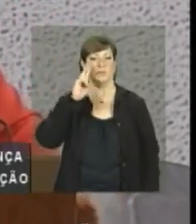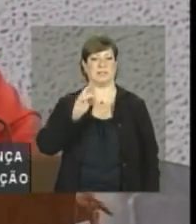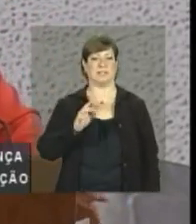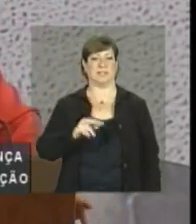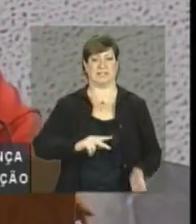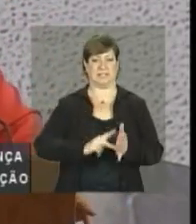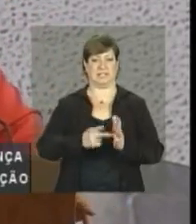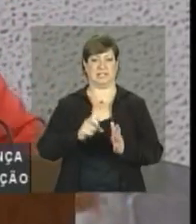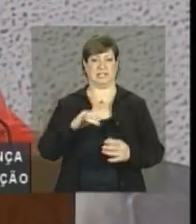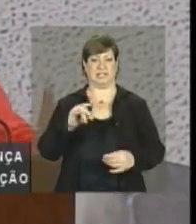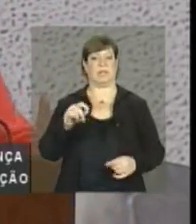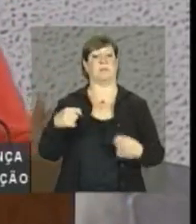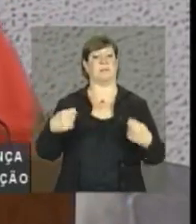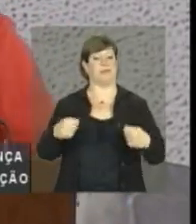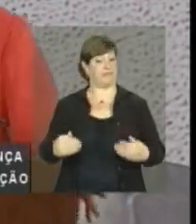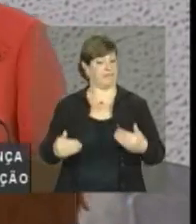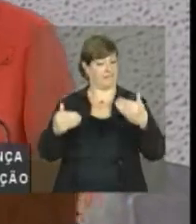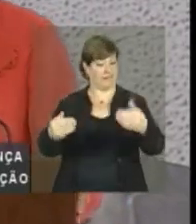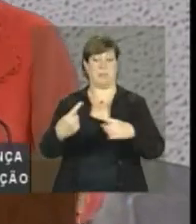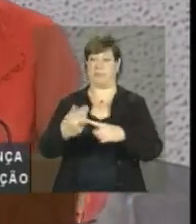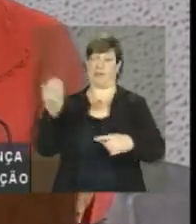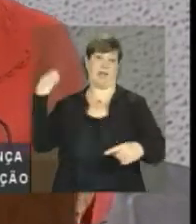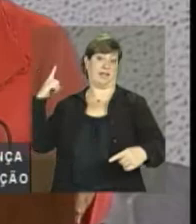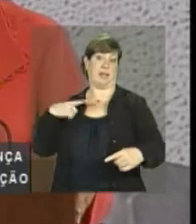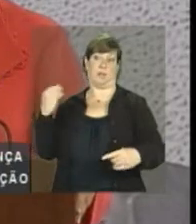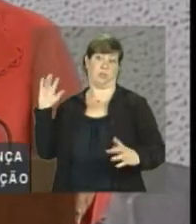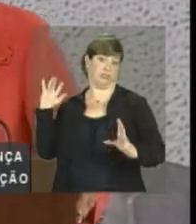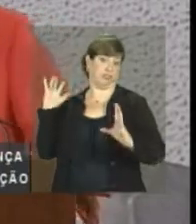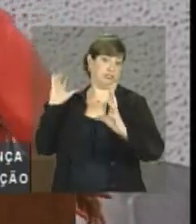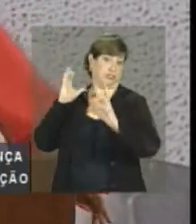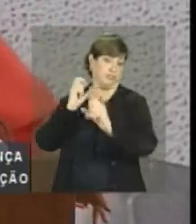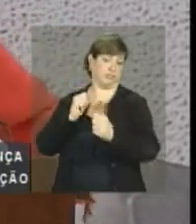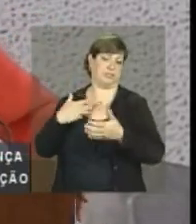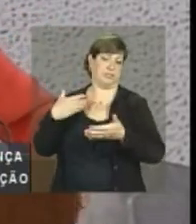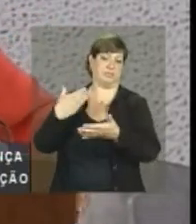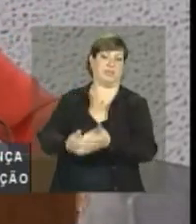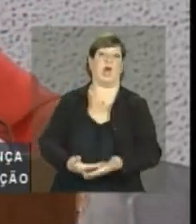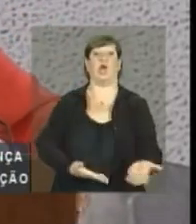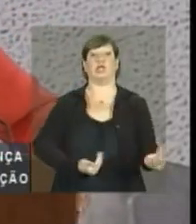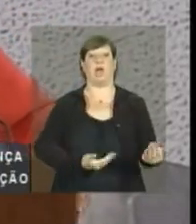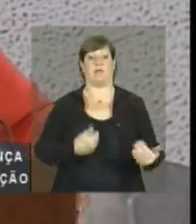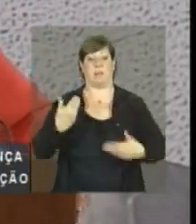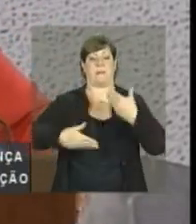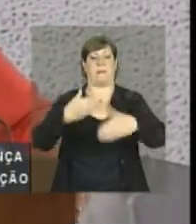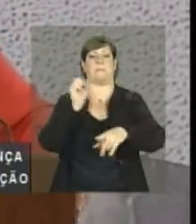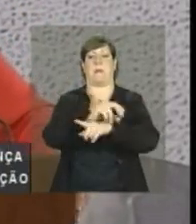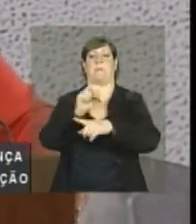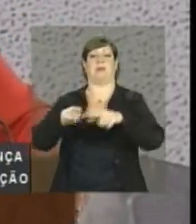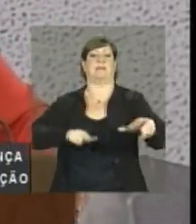porque atrás vem gente, vem mesmo. Vem toda a população jovem desse país que quer emprego.